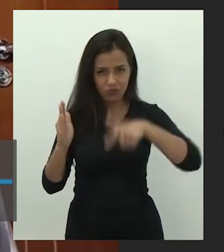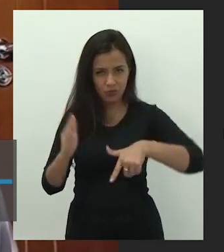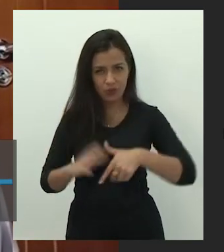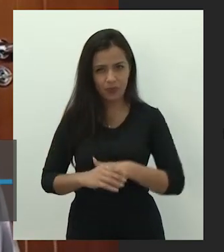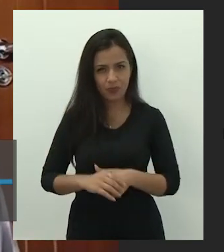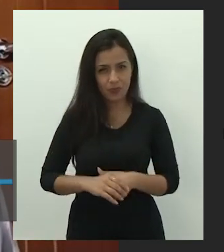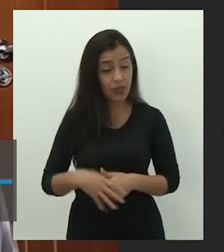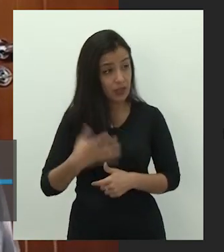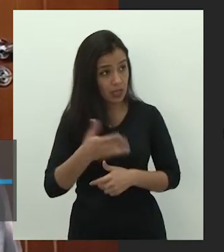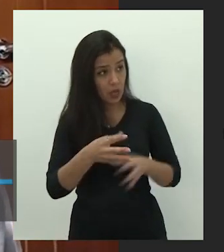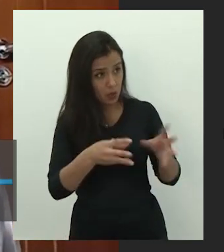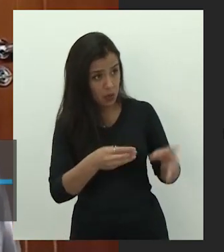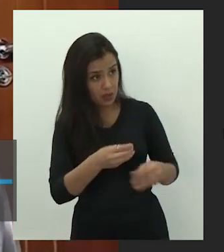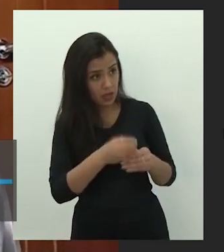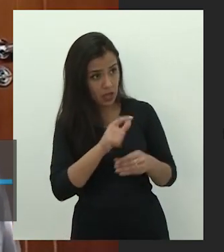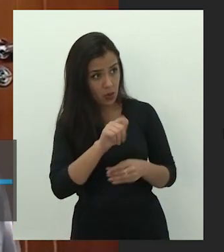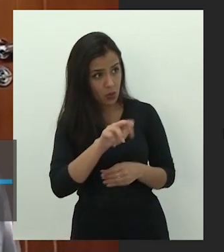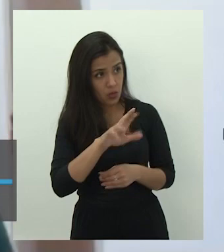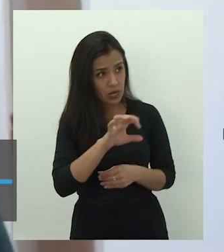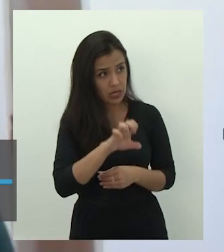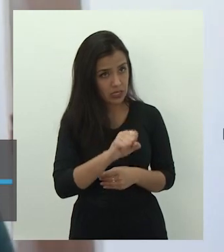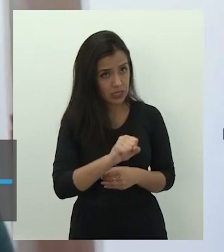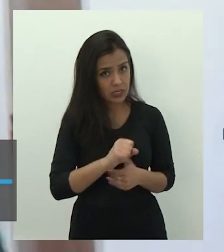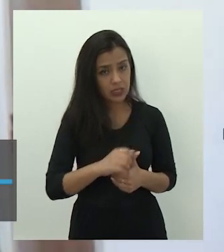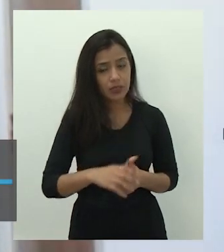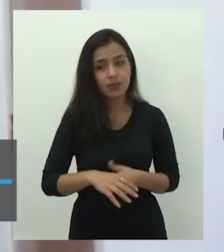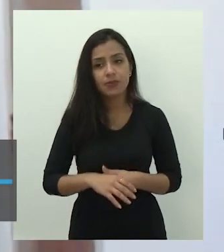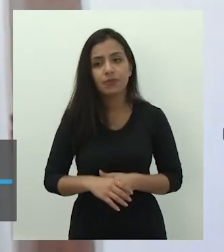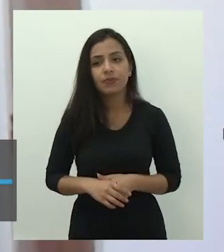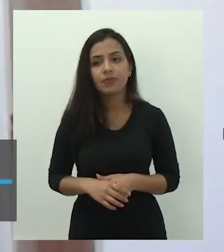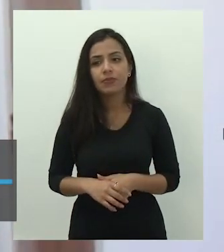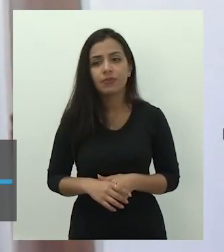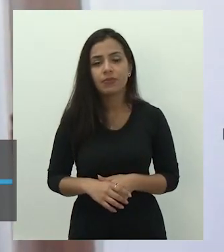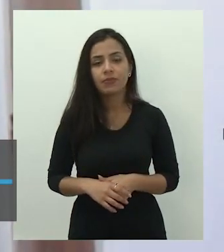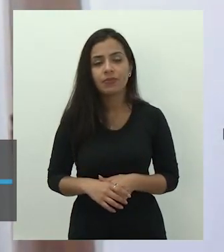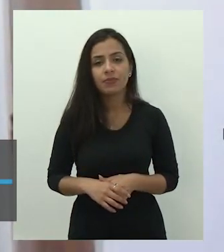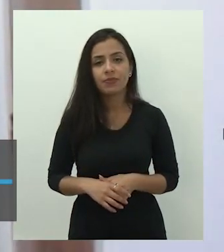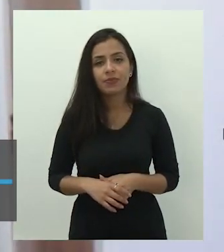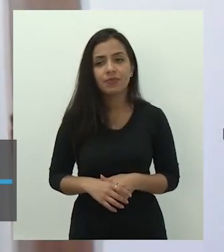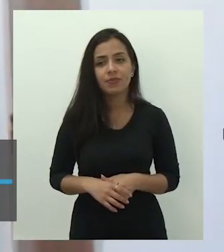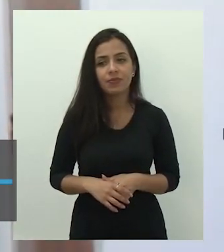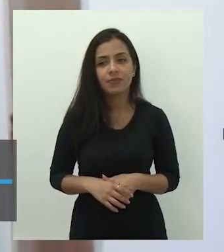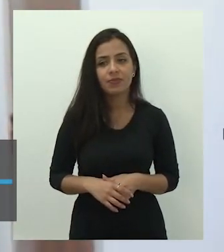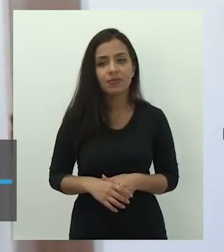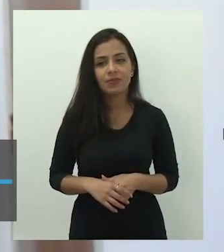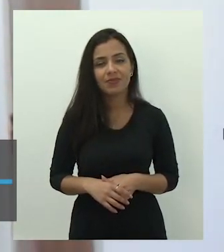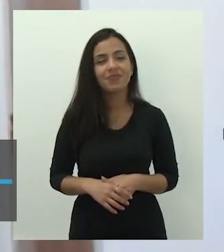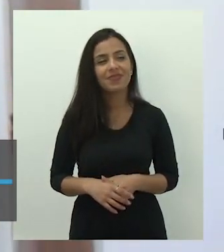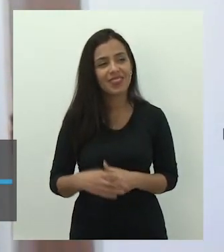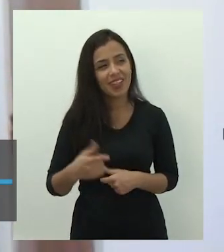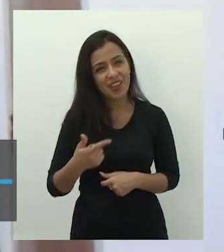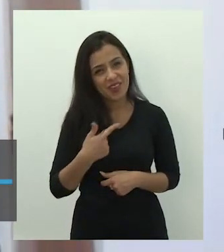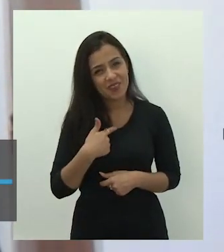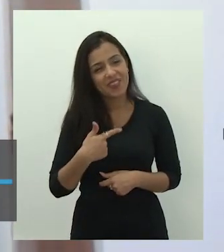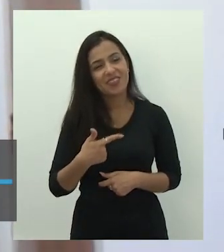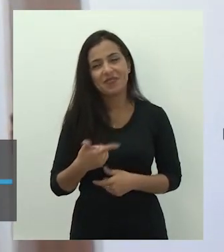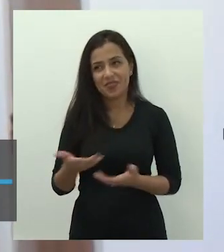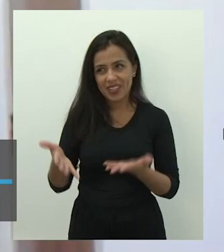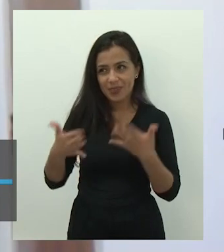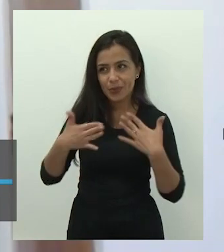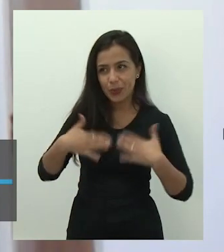Lourdes, quer comentar um pouquinho? Vamos lá, vamos dar uma pausa para o Renan respirar. Vai lá, Renan. Respira